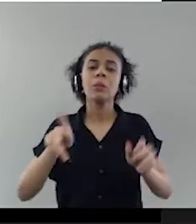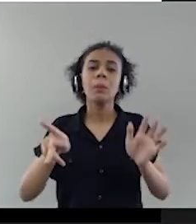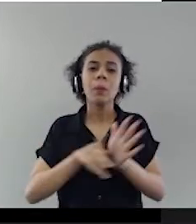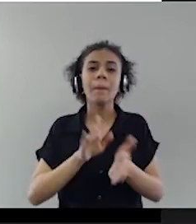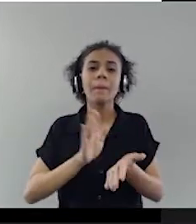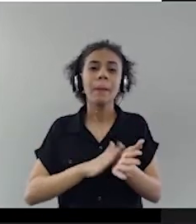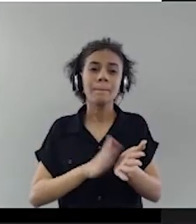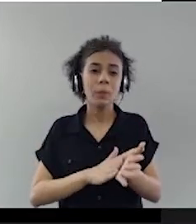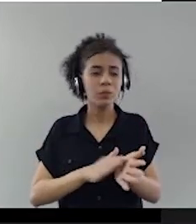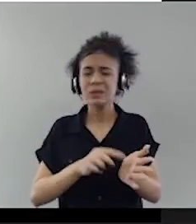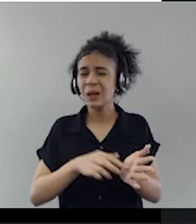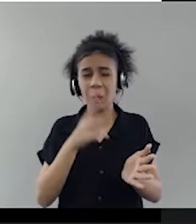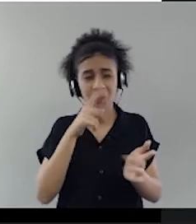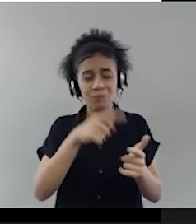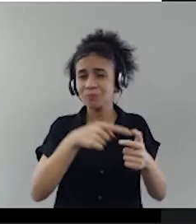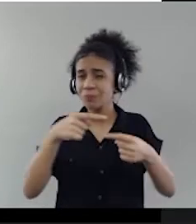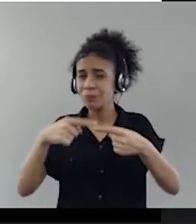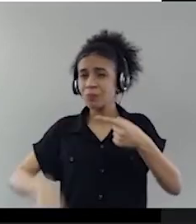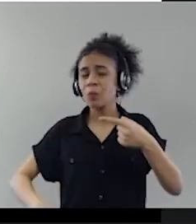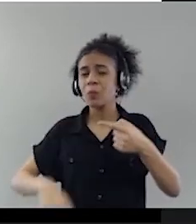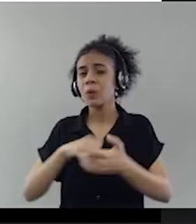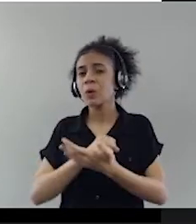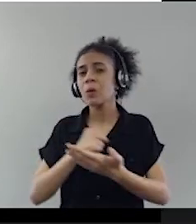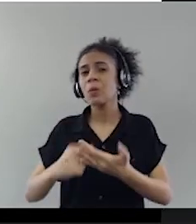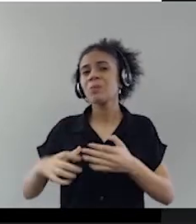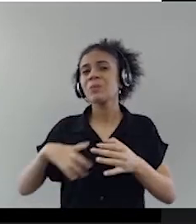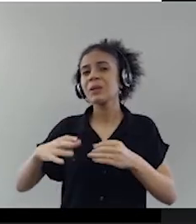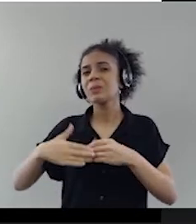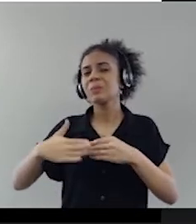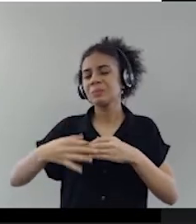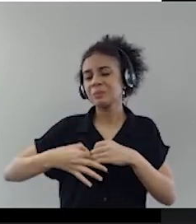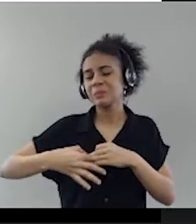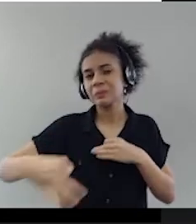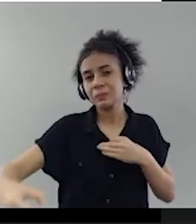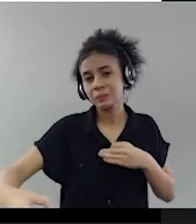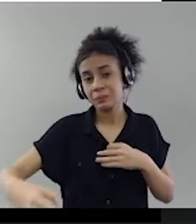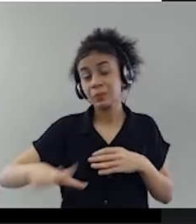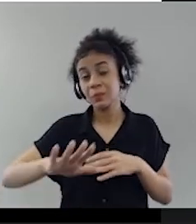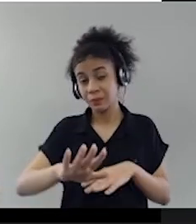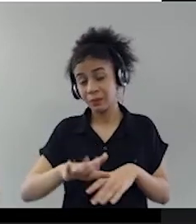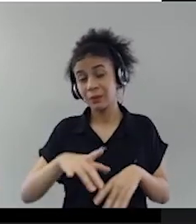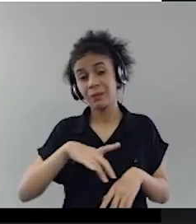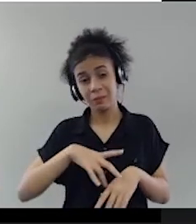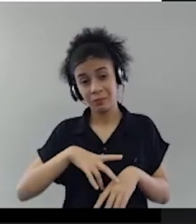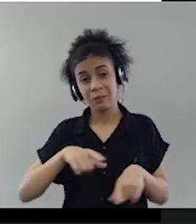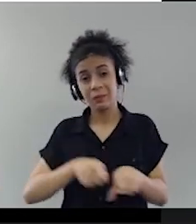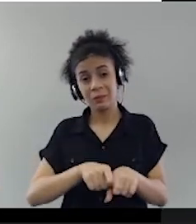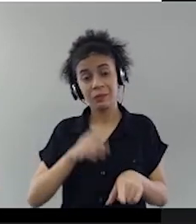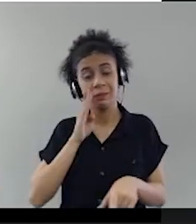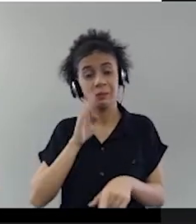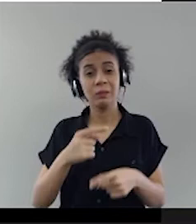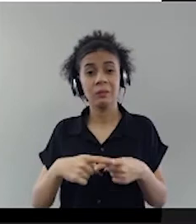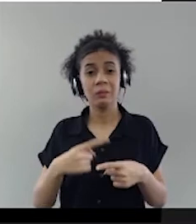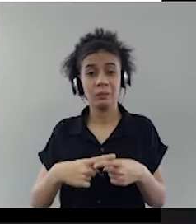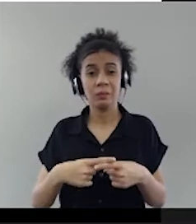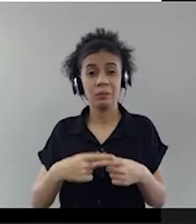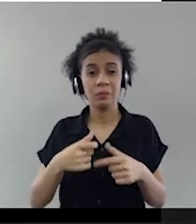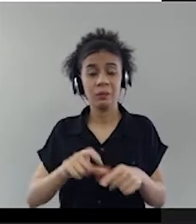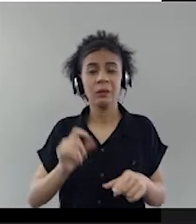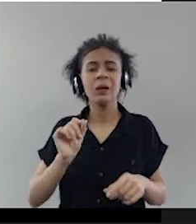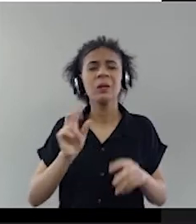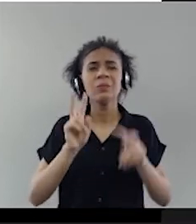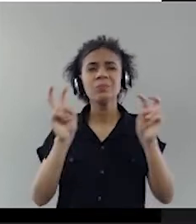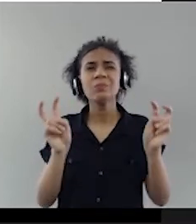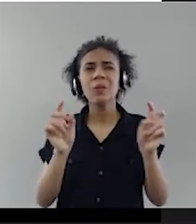Me parece que isso não se aplica para contratos que têm uma dimensão mais sofisticada. Isso tem a ver fundamentalmente com a questão